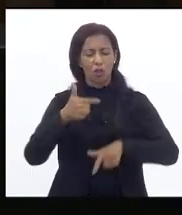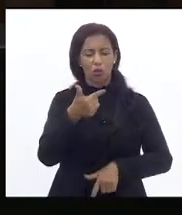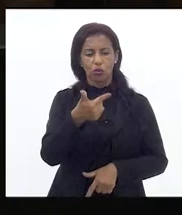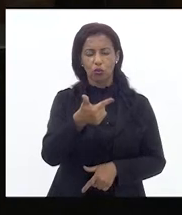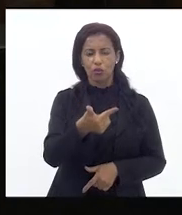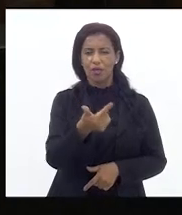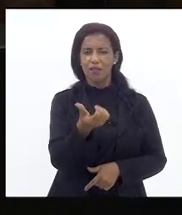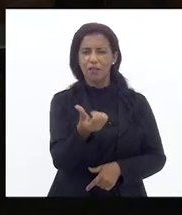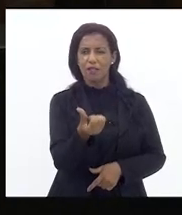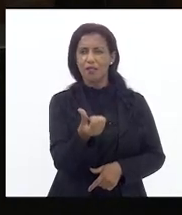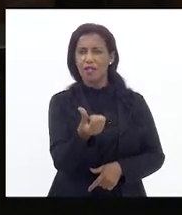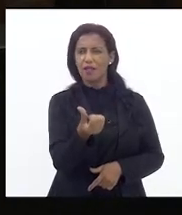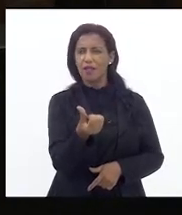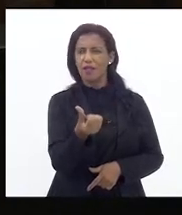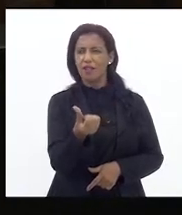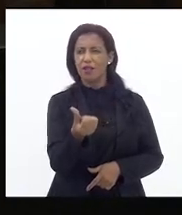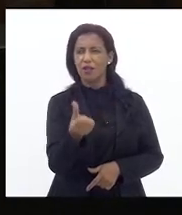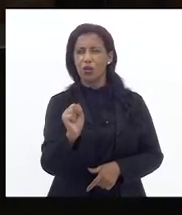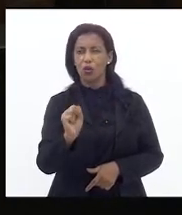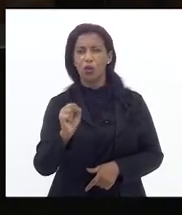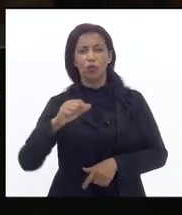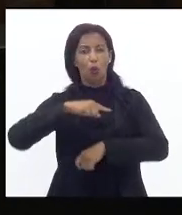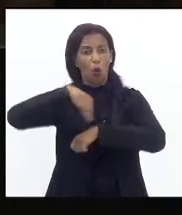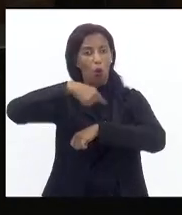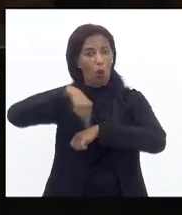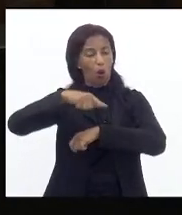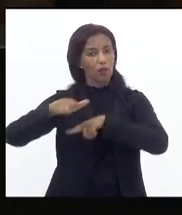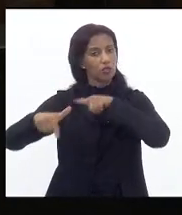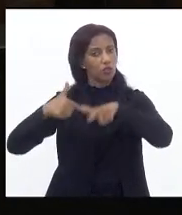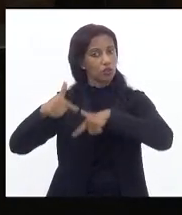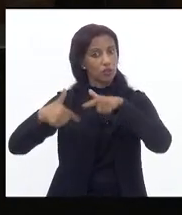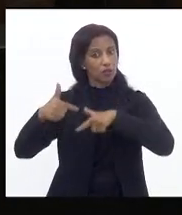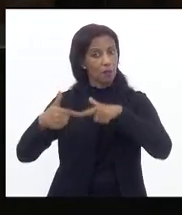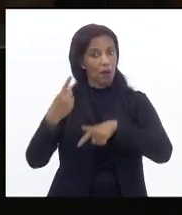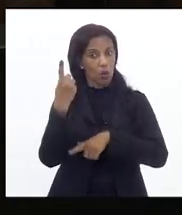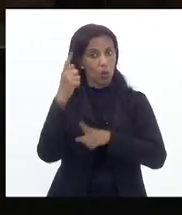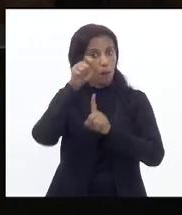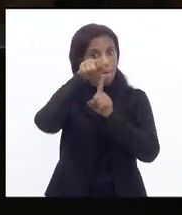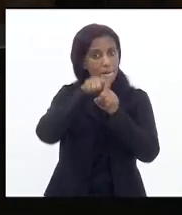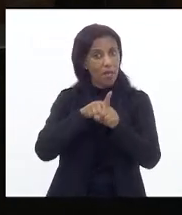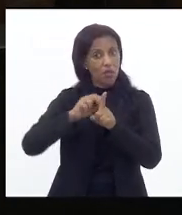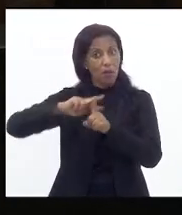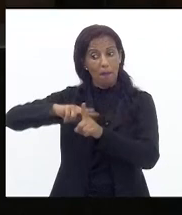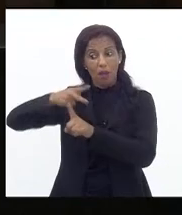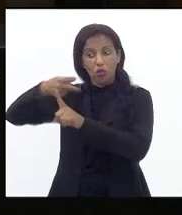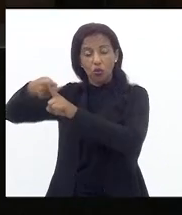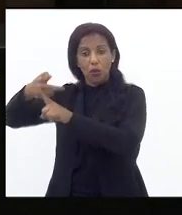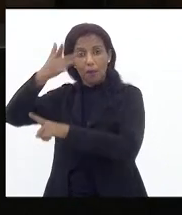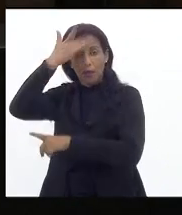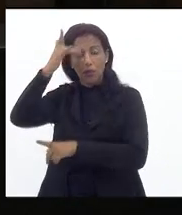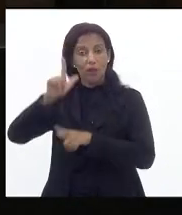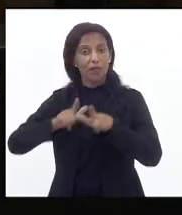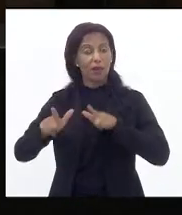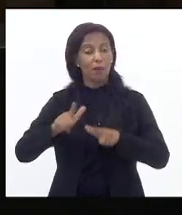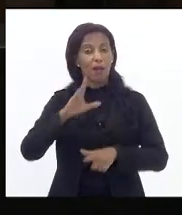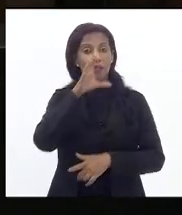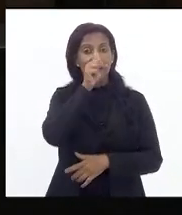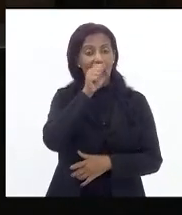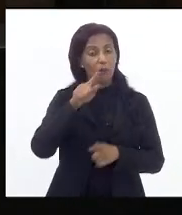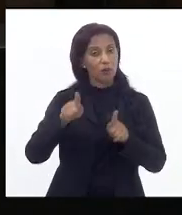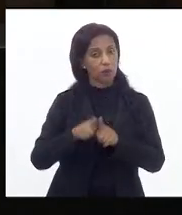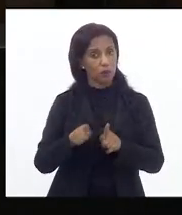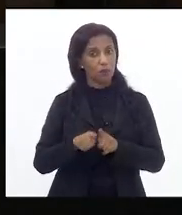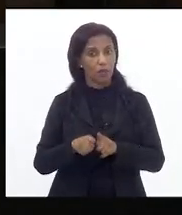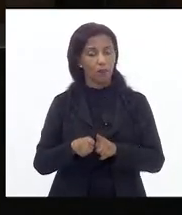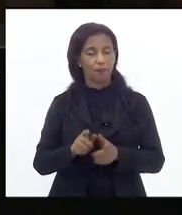sete meses isso da 88 horas a mais do que qualquer outro trabalhador que trabalha até no sábado das 4 horas